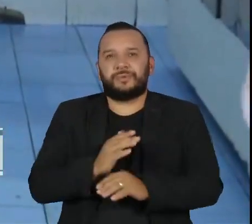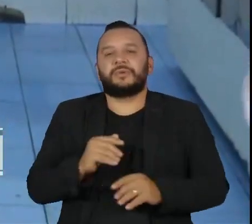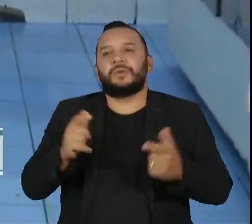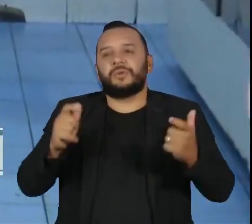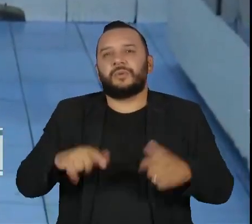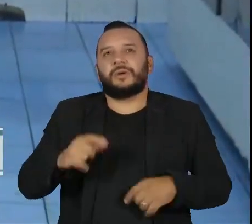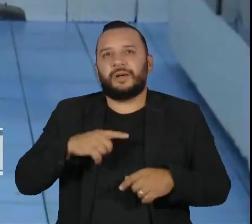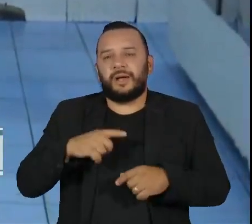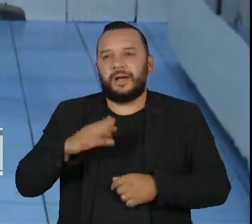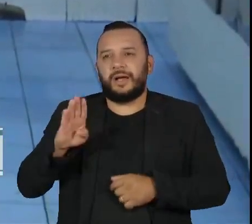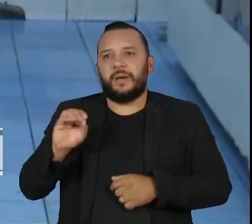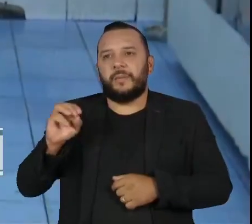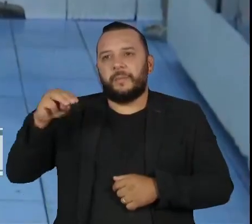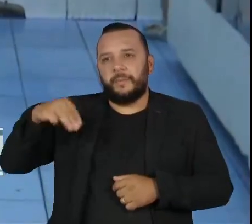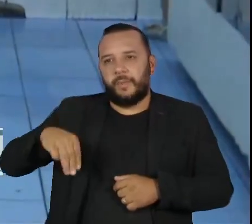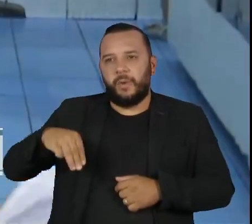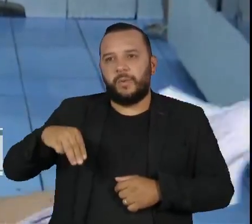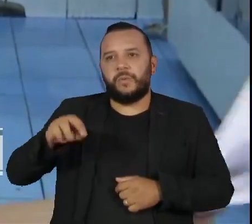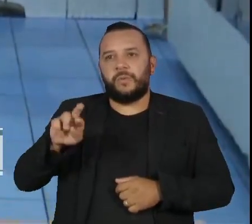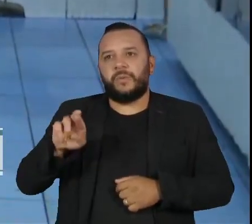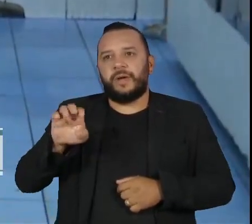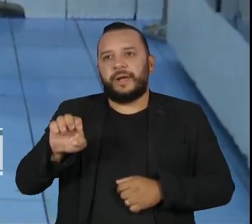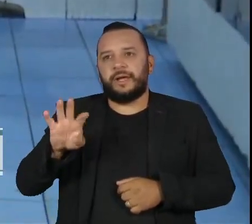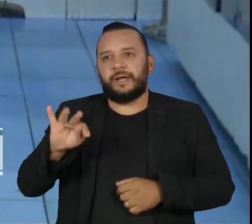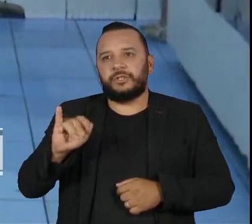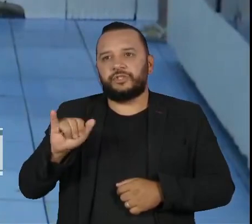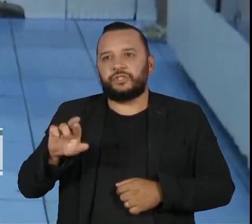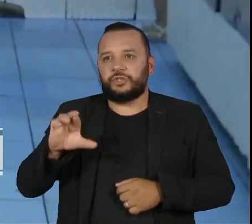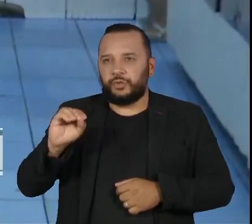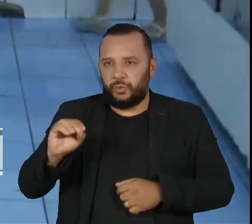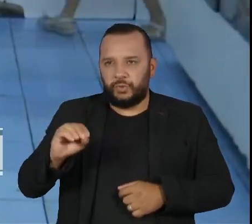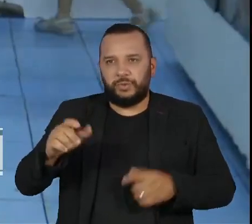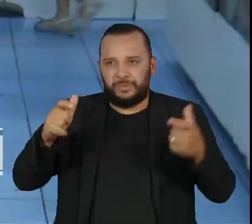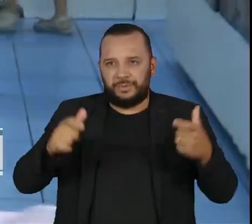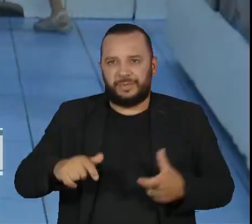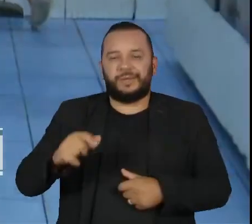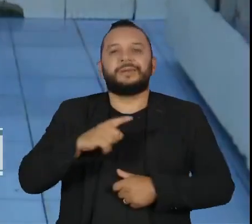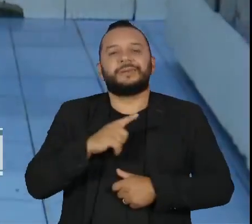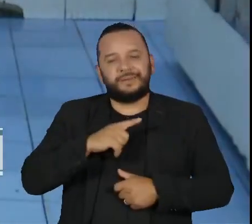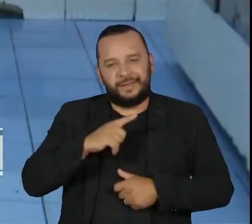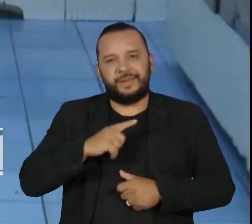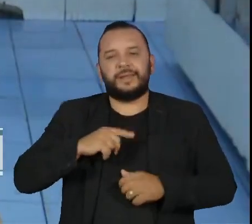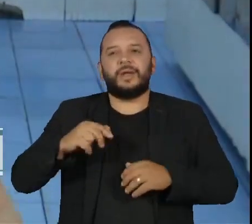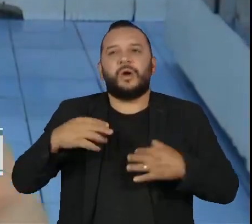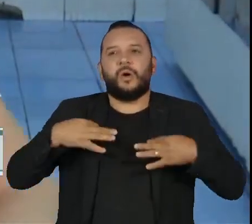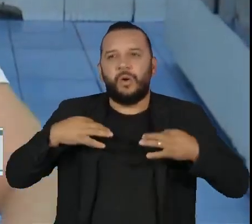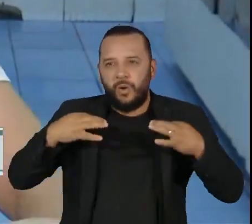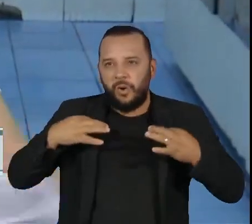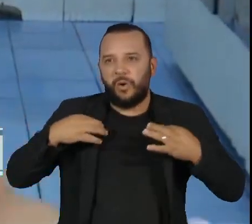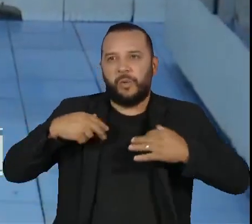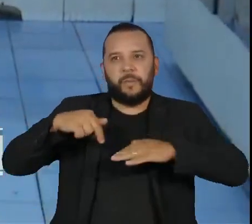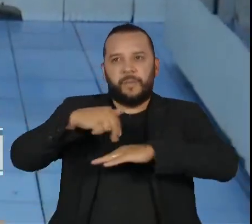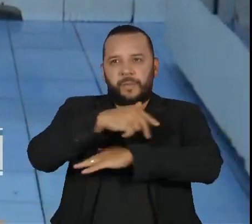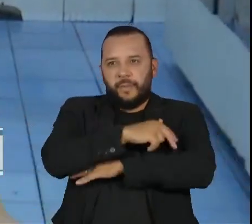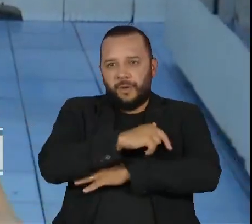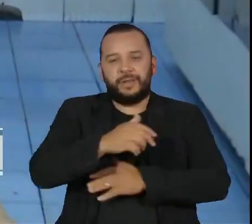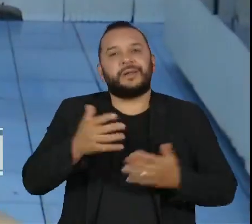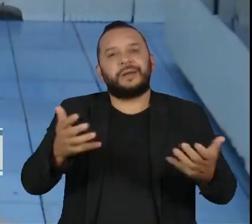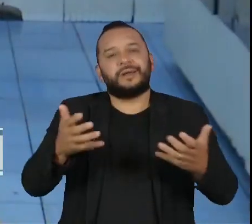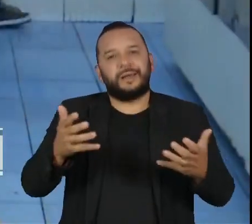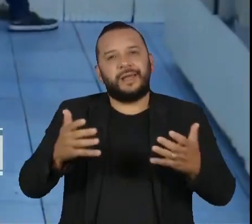Retiro, o endereço da moda. Só que por lá, os consumidores estão buscando as roupas com as cores